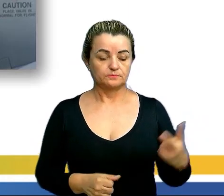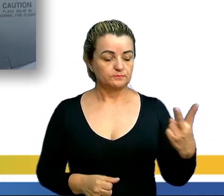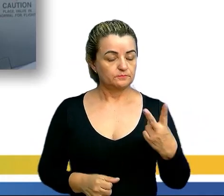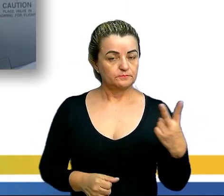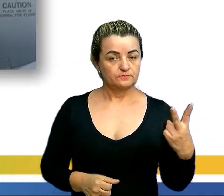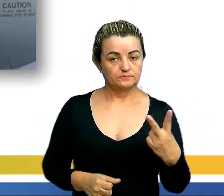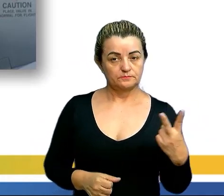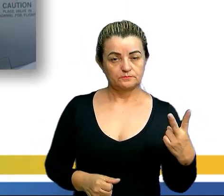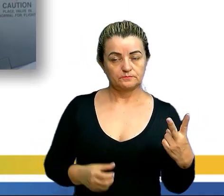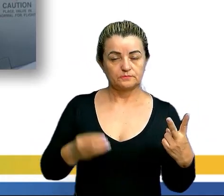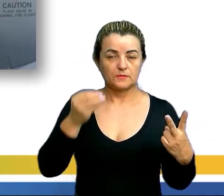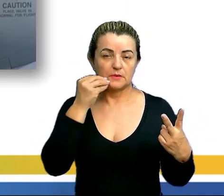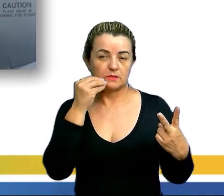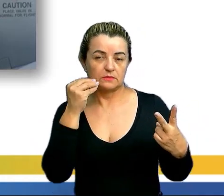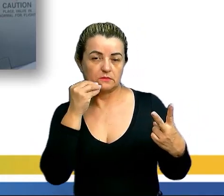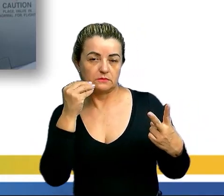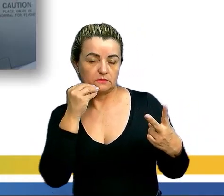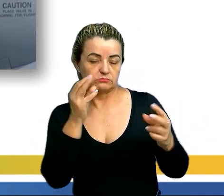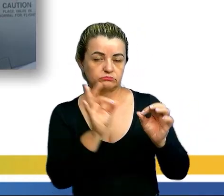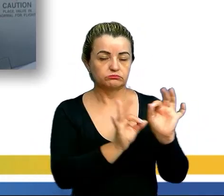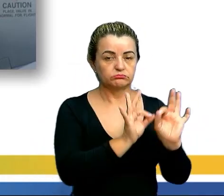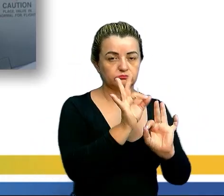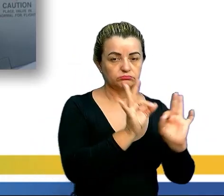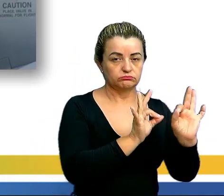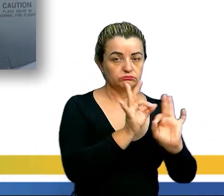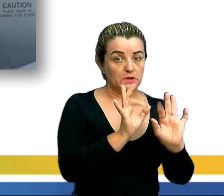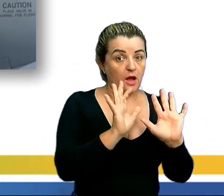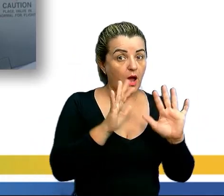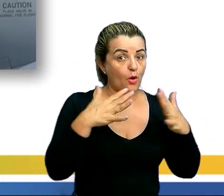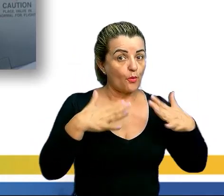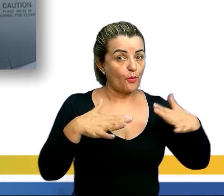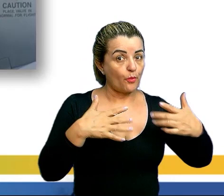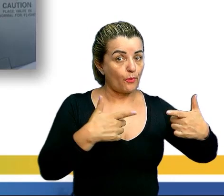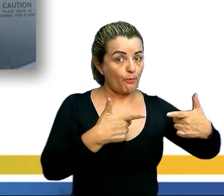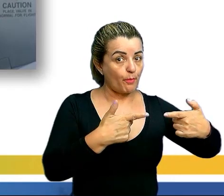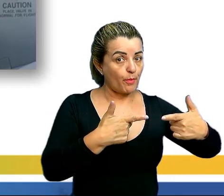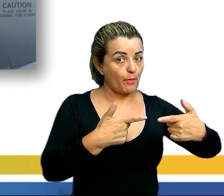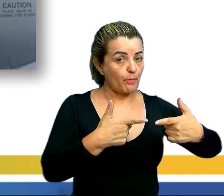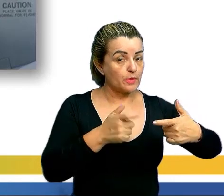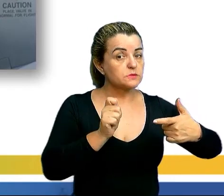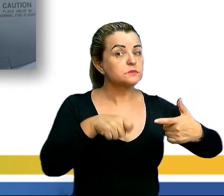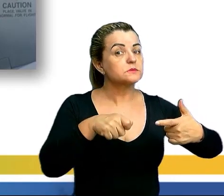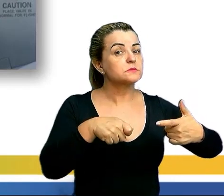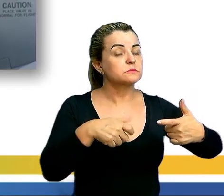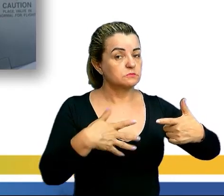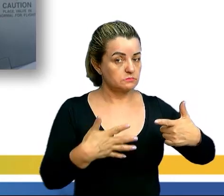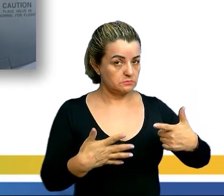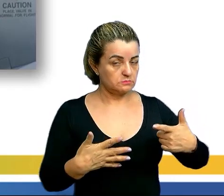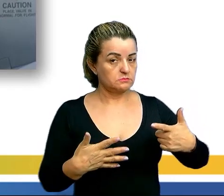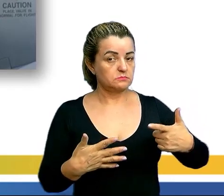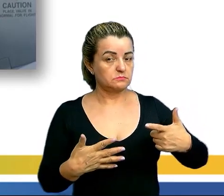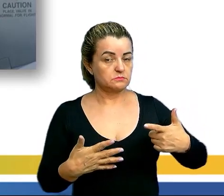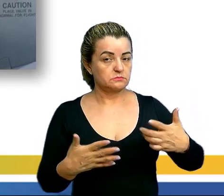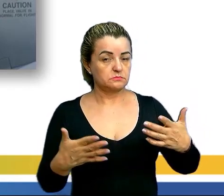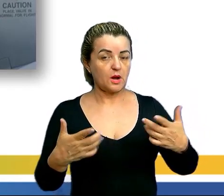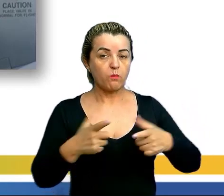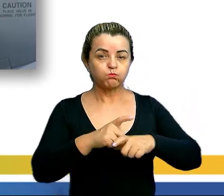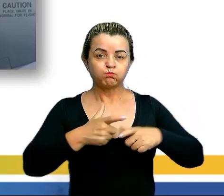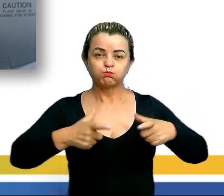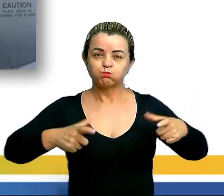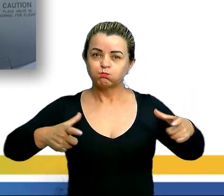blocos tentando, né, se preparar para uma possível guerra quente, né, uma possível guerra agora de